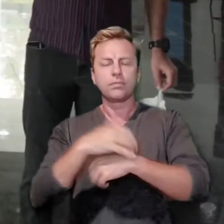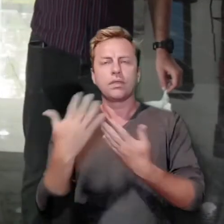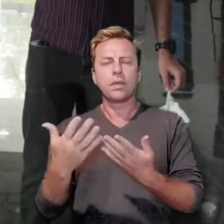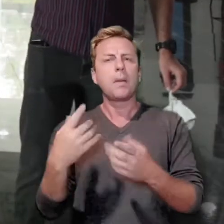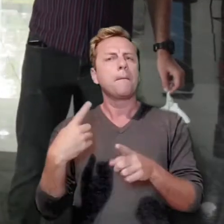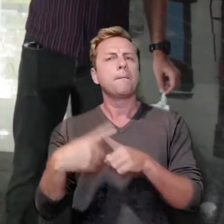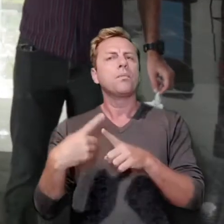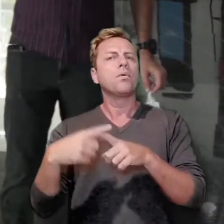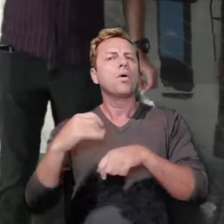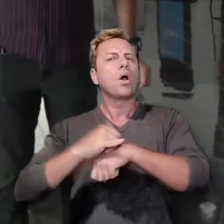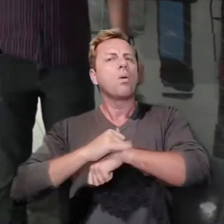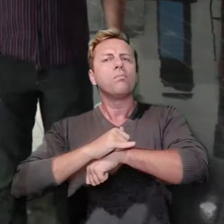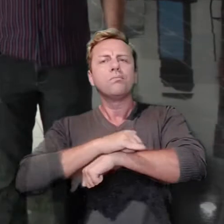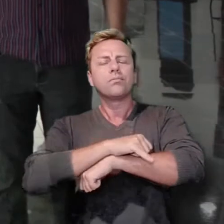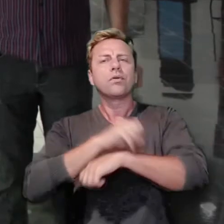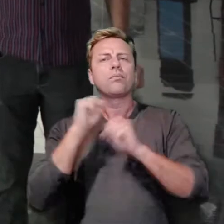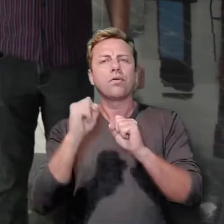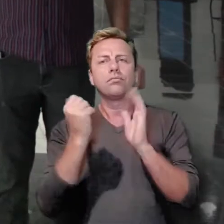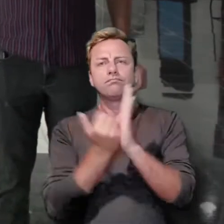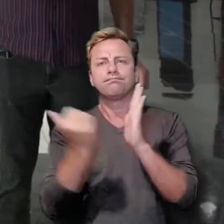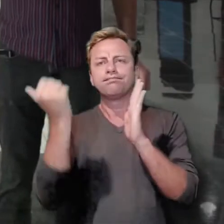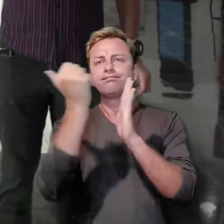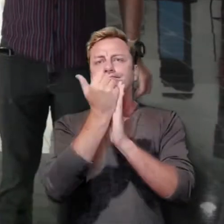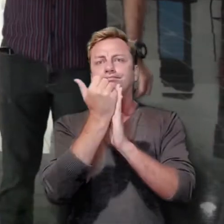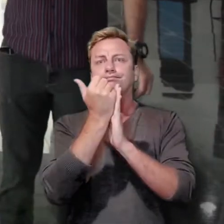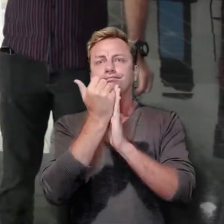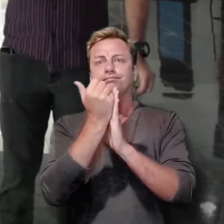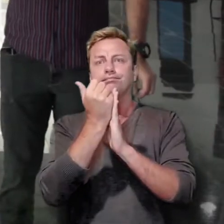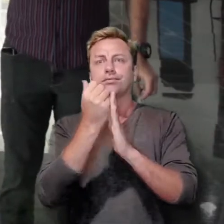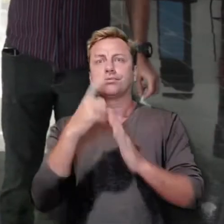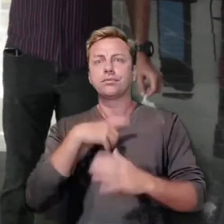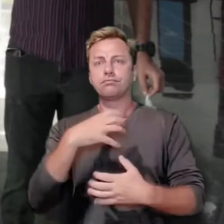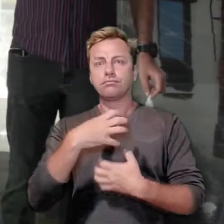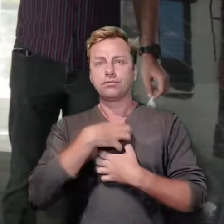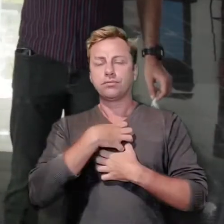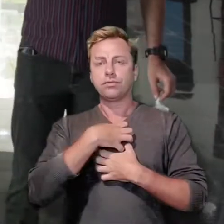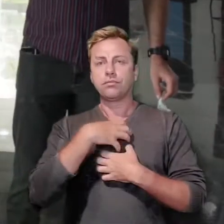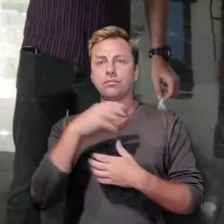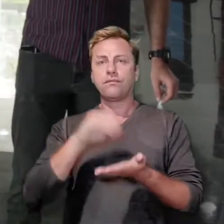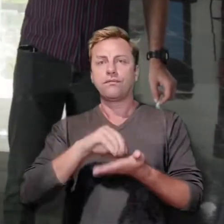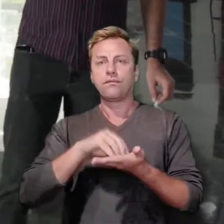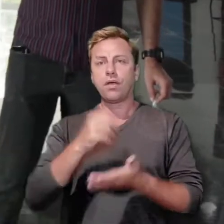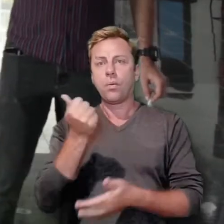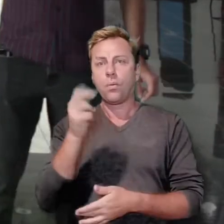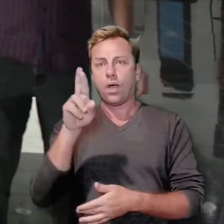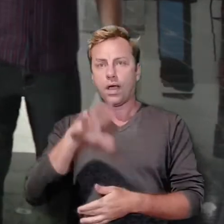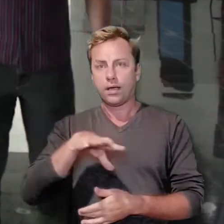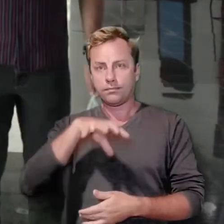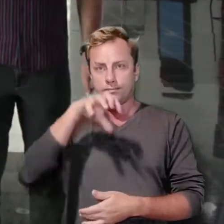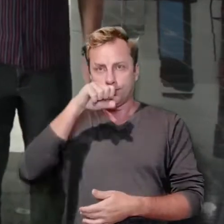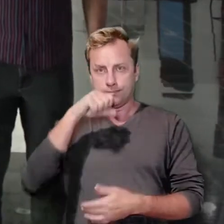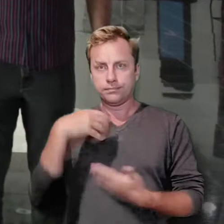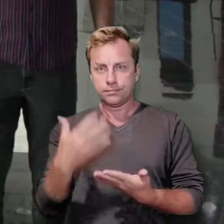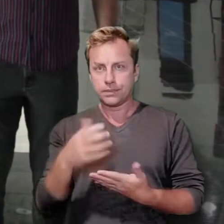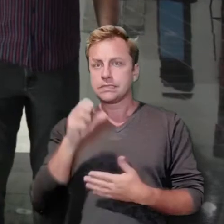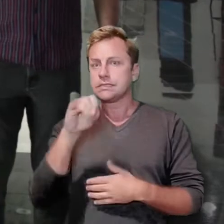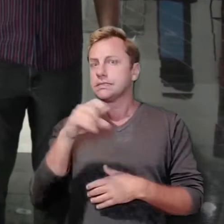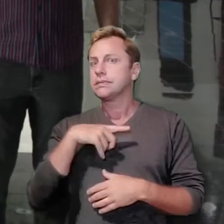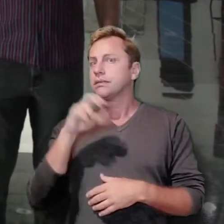agravar os sintomas de insuficiência respiratória para quem estiver contaminado